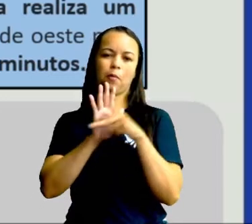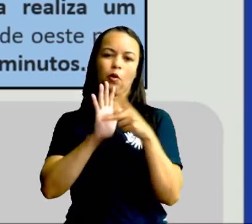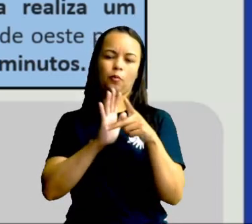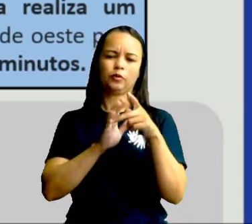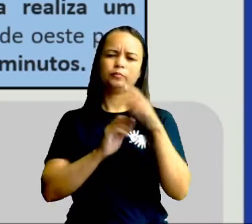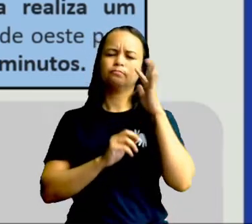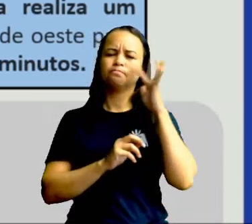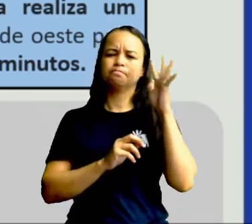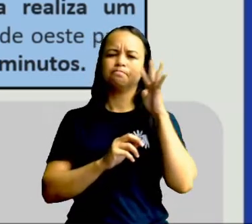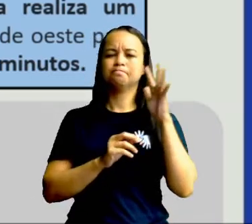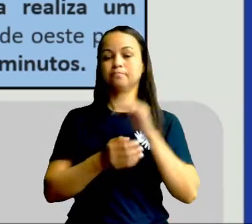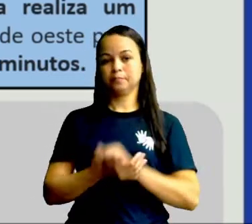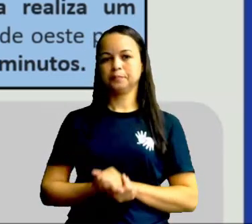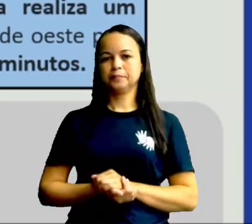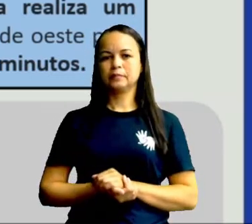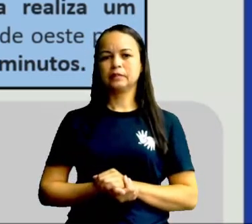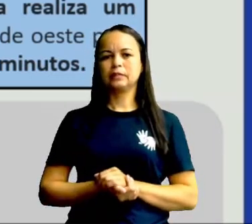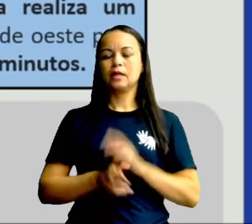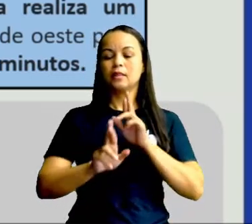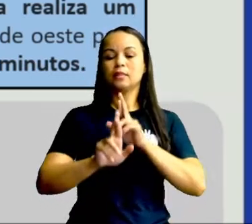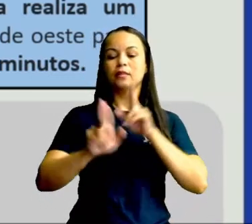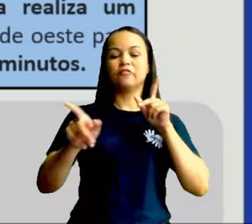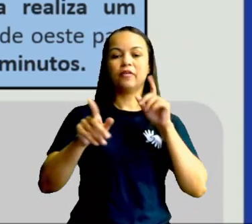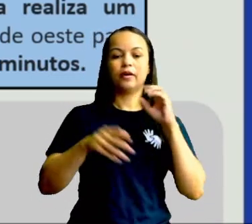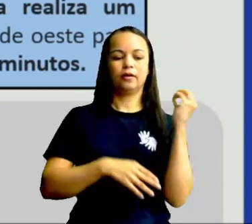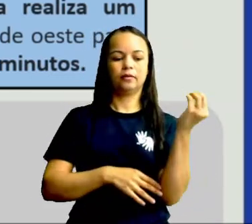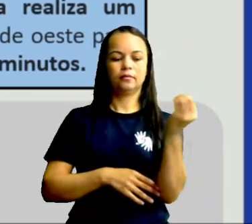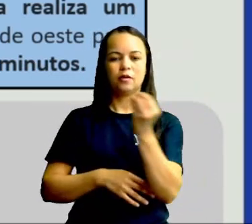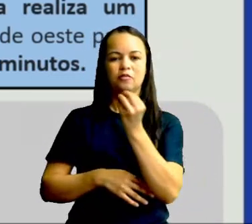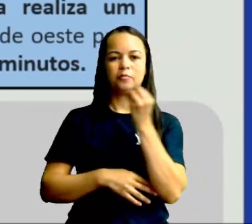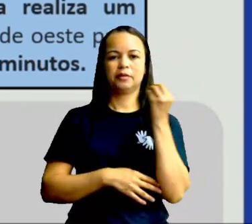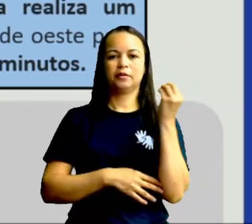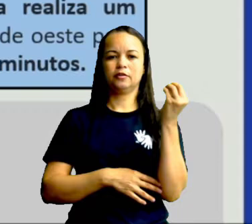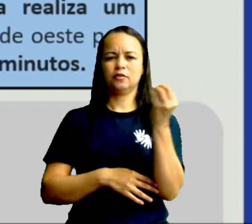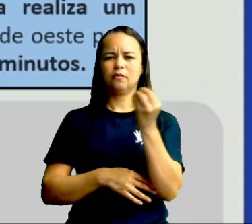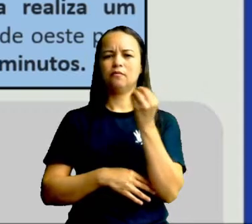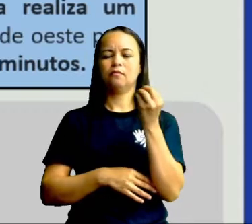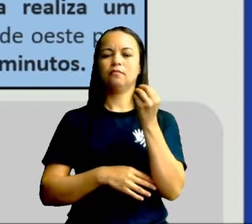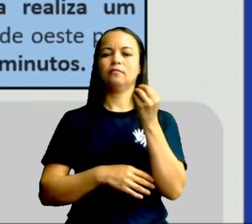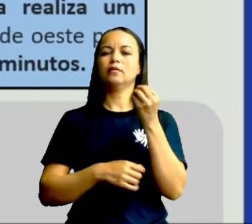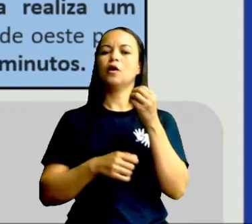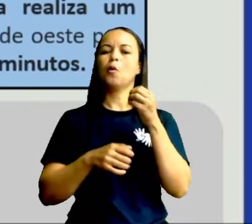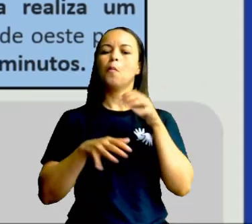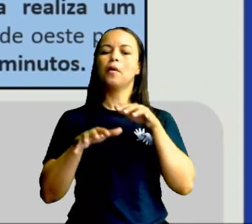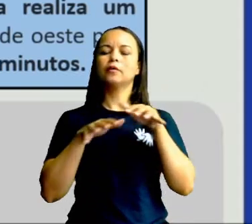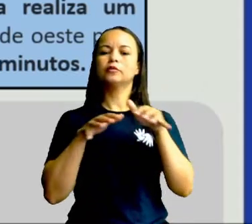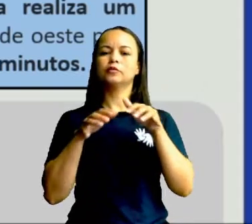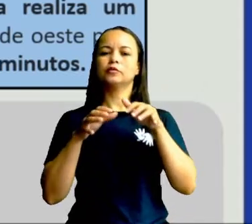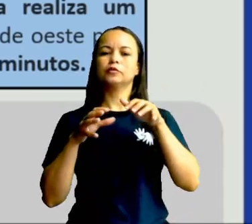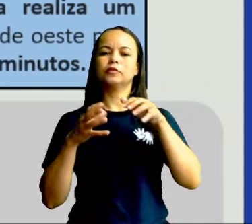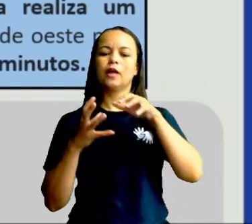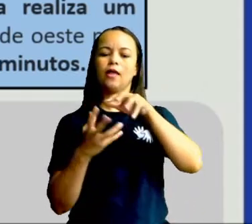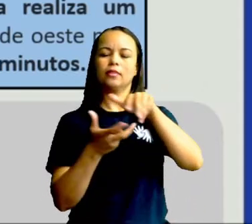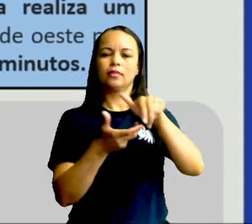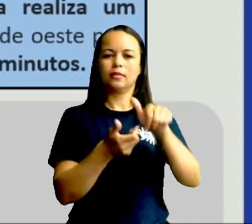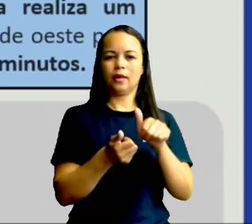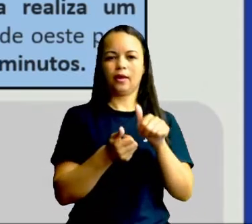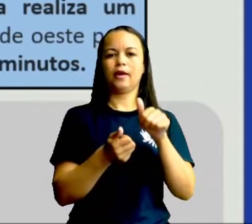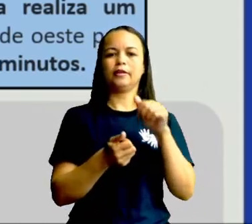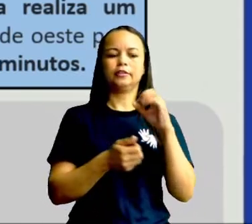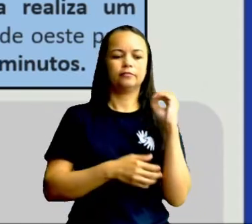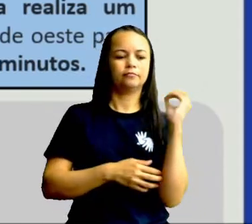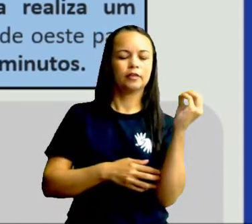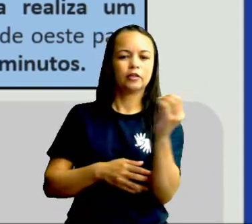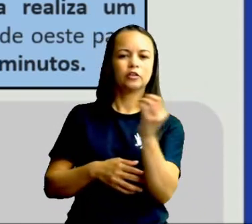eixo imaginário. Diferente do movimento de translação, o percurso da Terra no movimento de